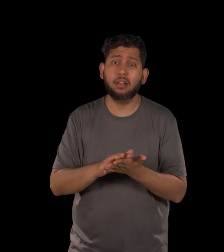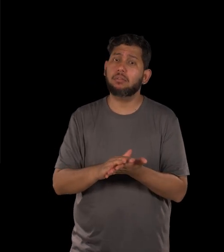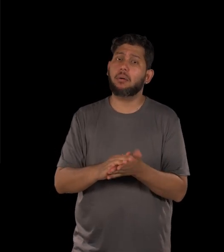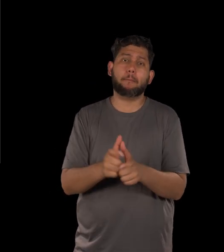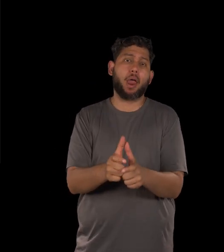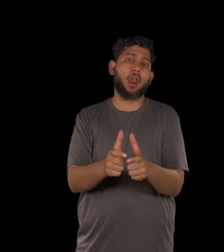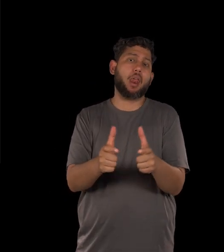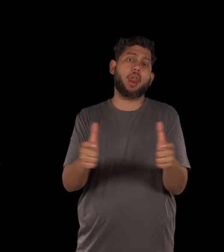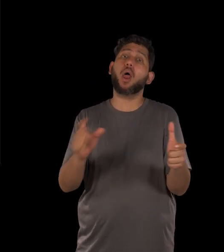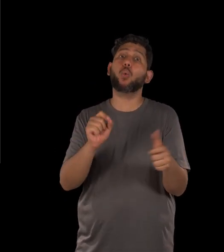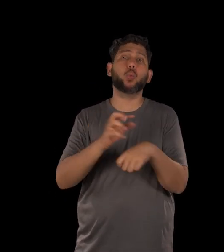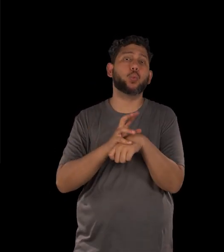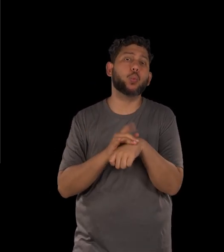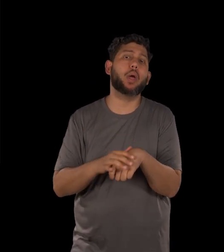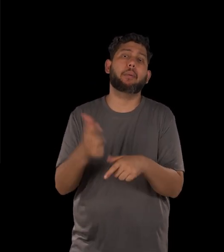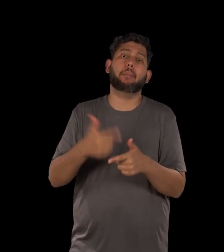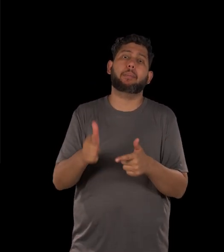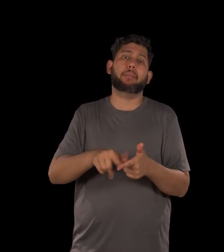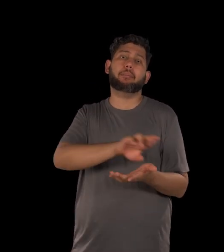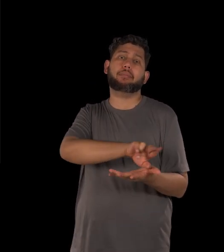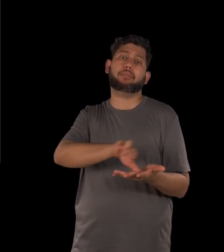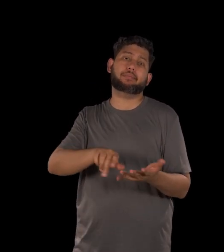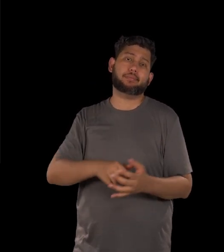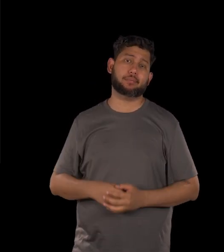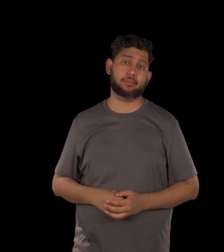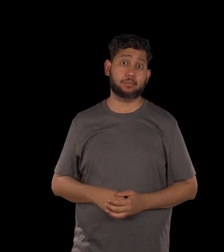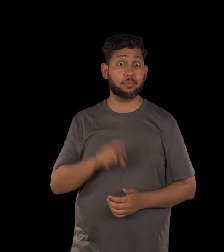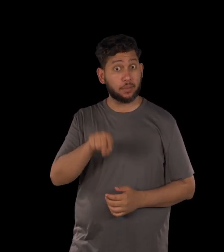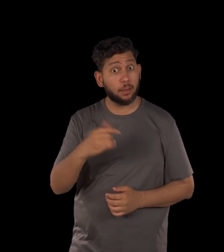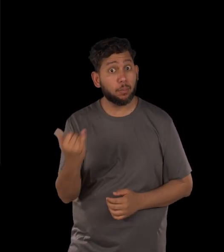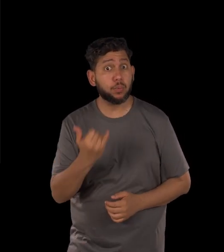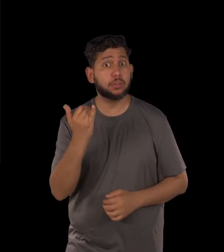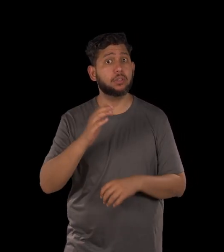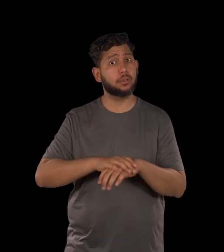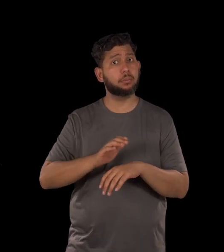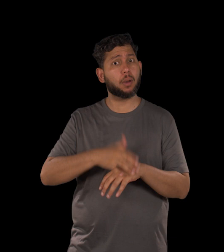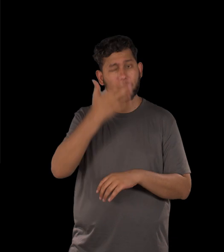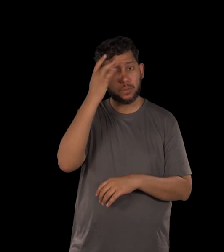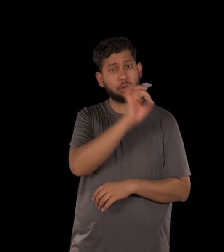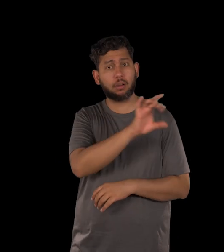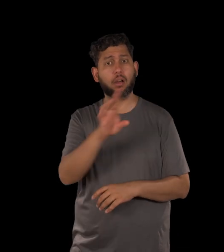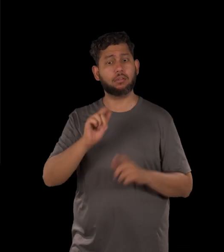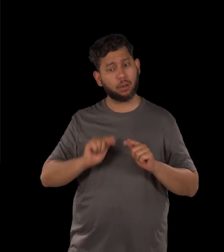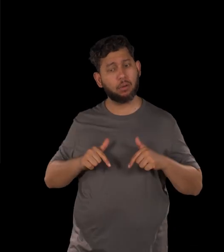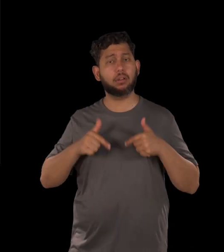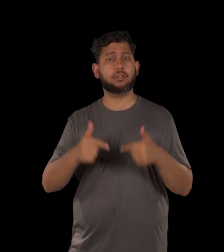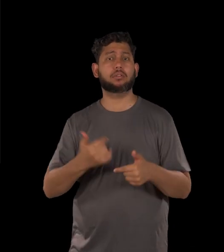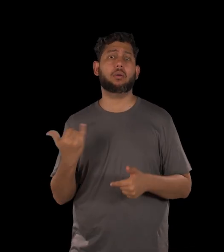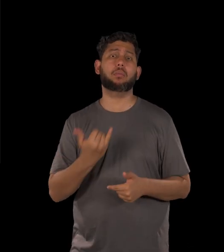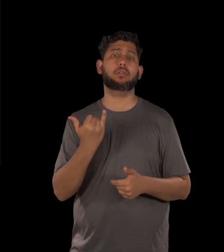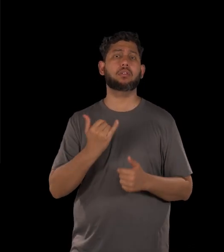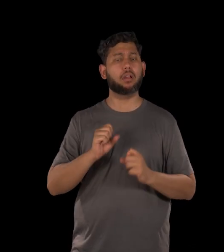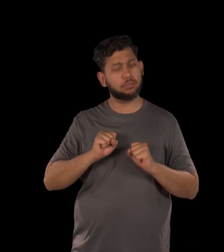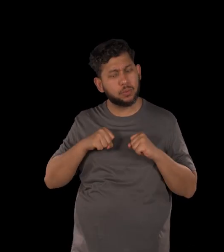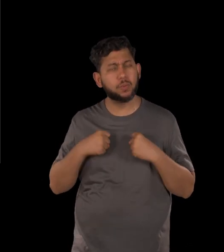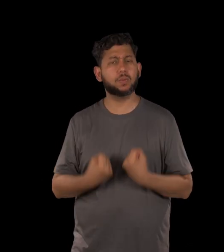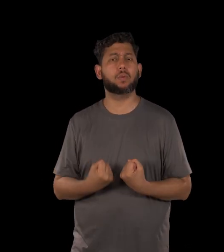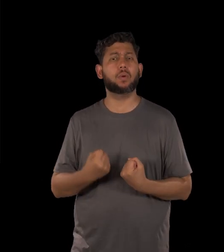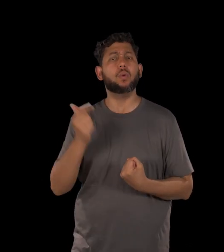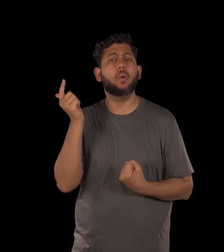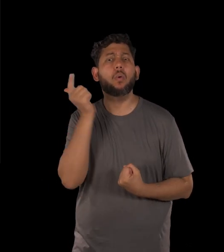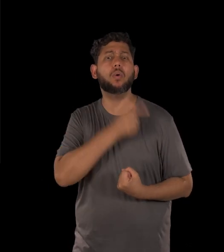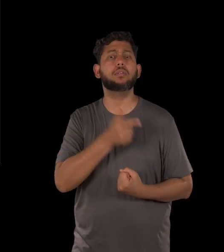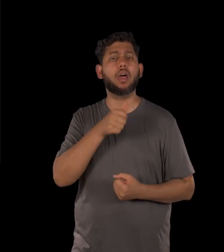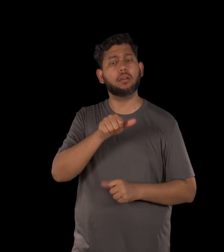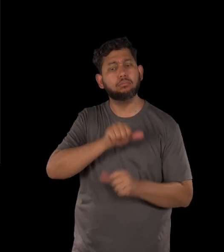que nos acometem. São importantes pequenas ações individuais, que adotadas com dedicação, têm o potencial de melhorar em